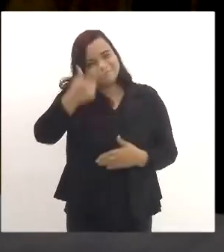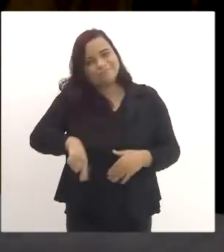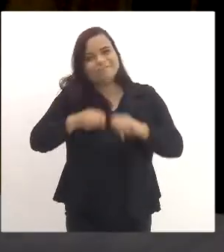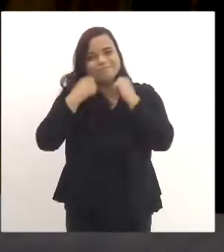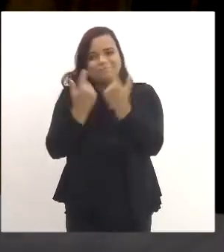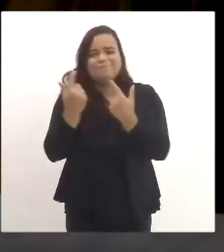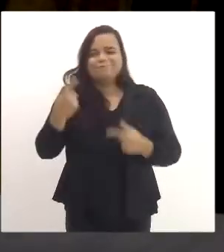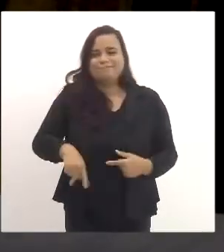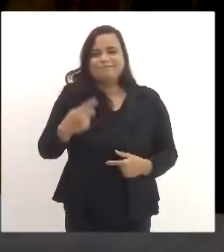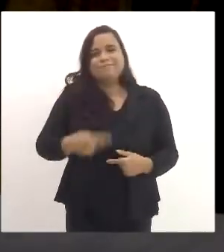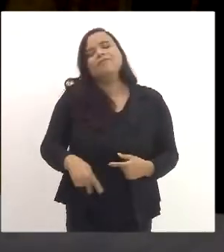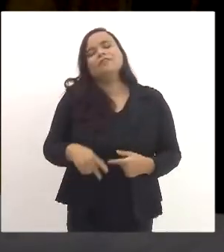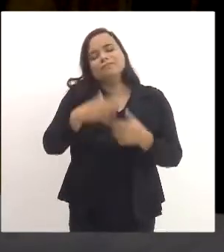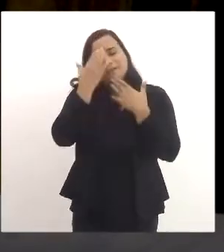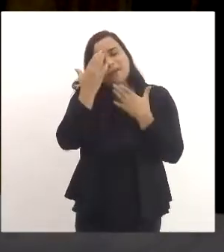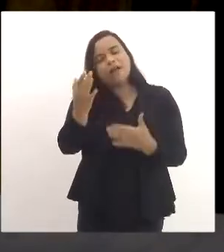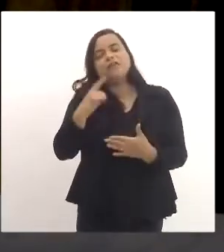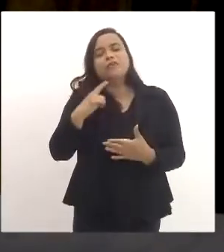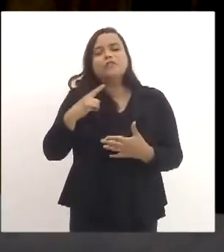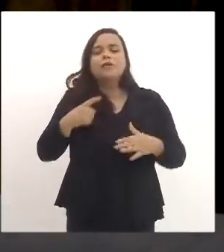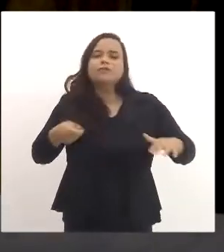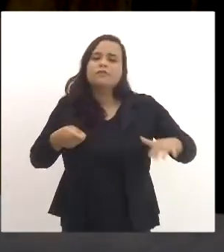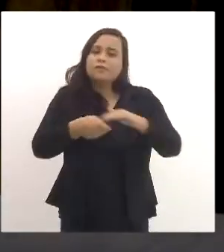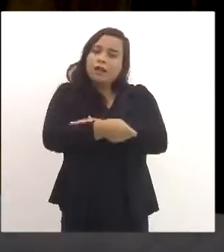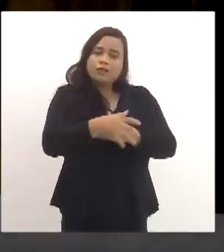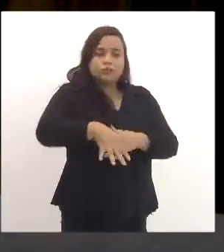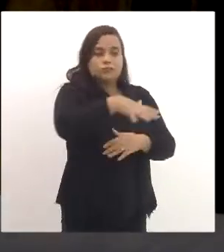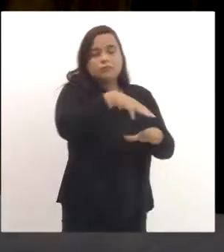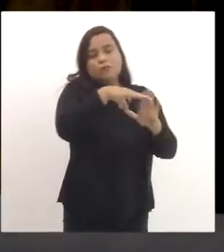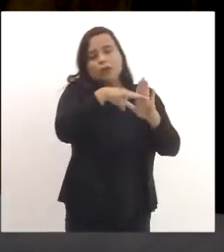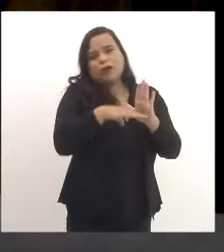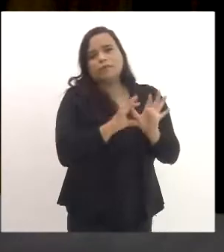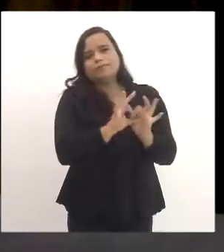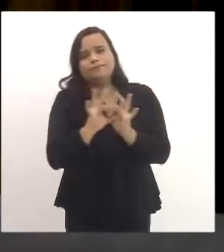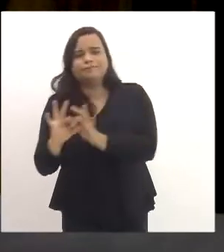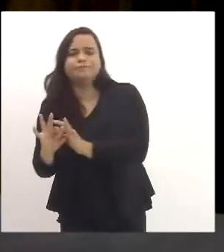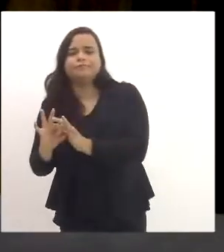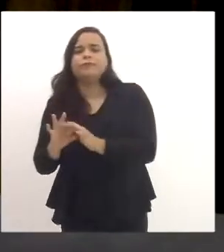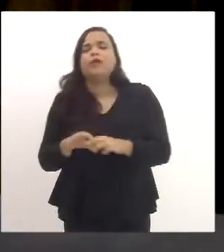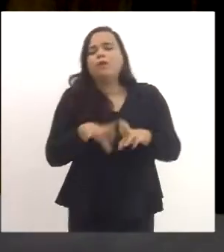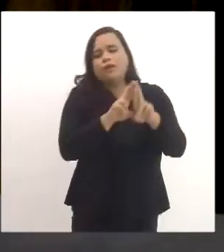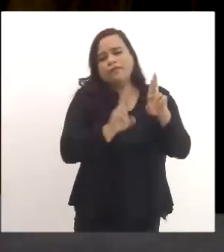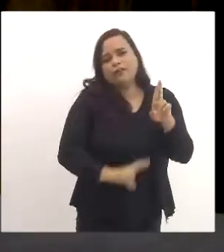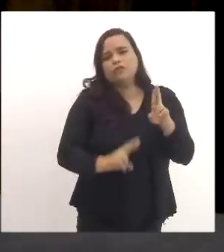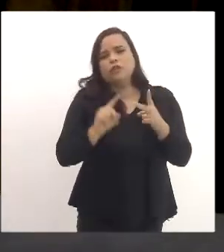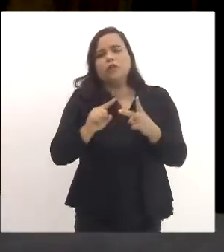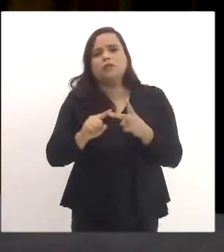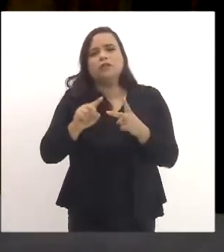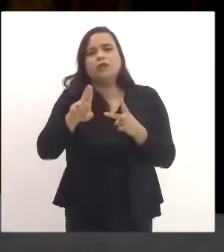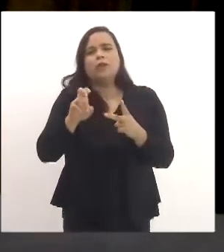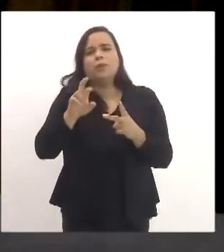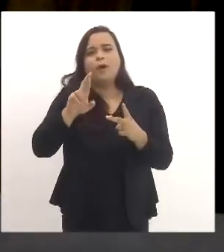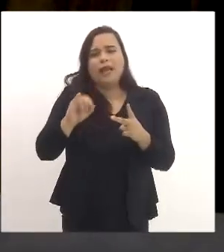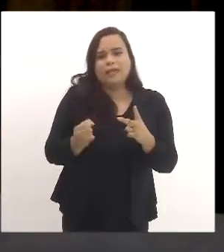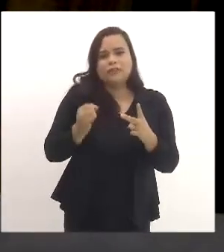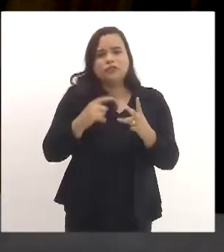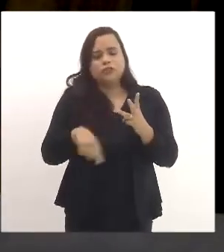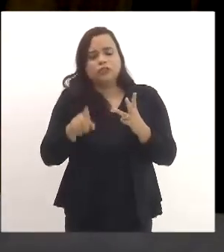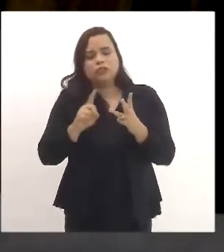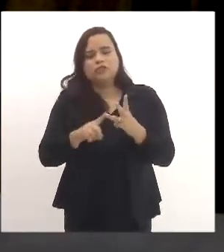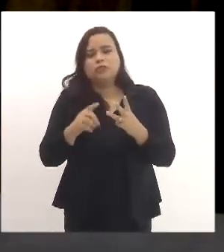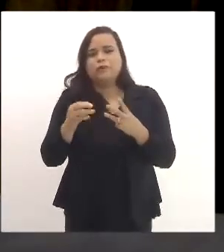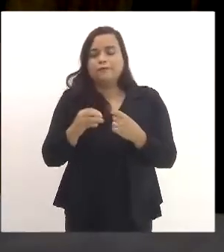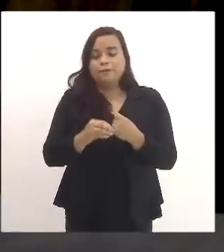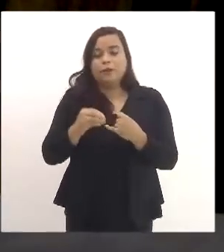LERJ por ter investido num programa conjunto entre a UFRJ, a UERJ e a Fiocruz,